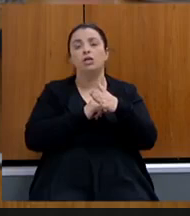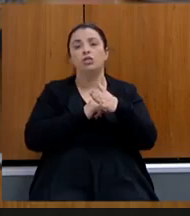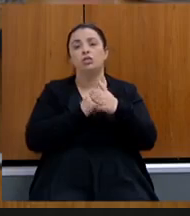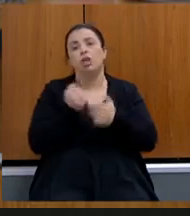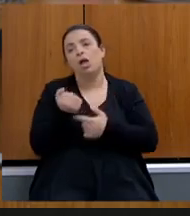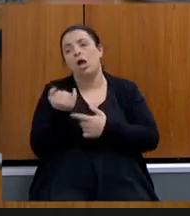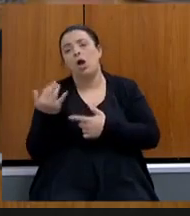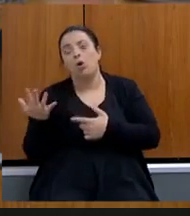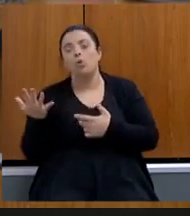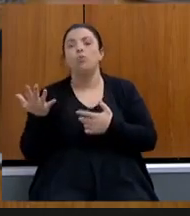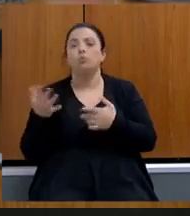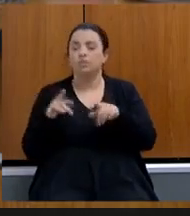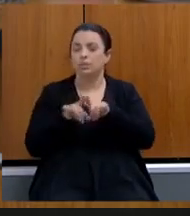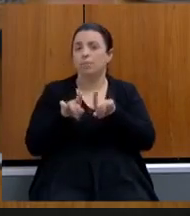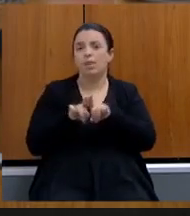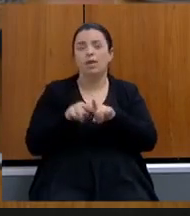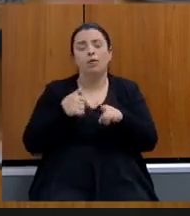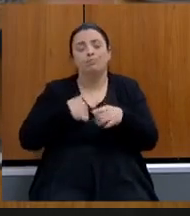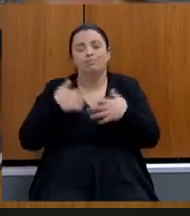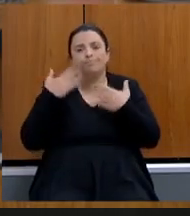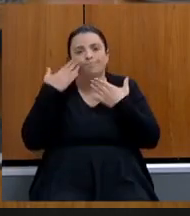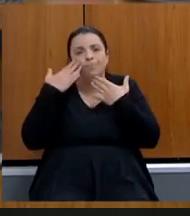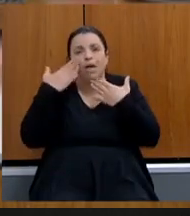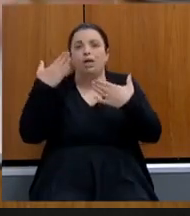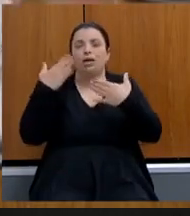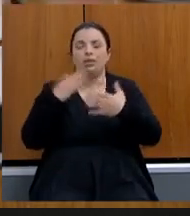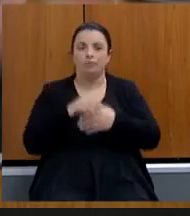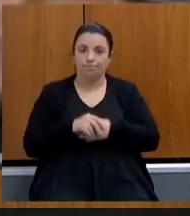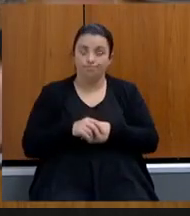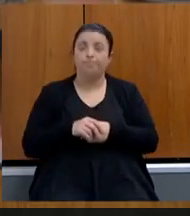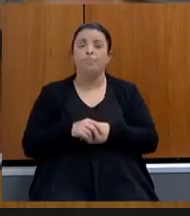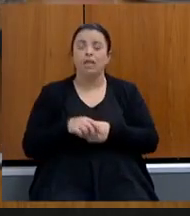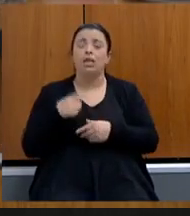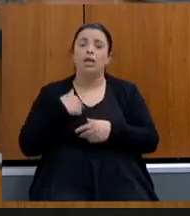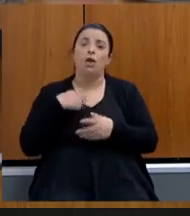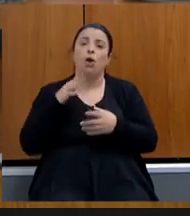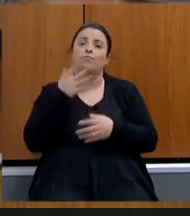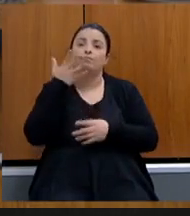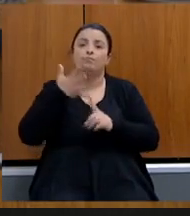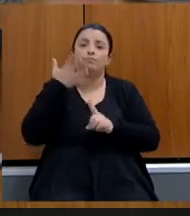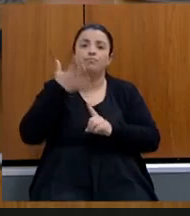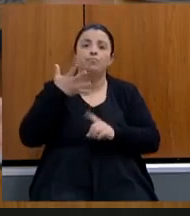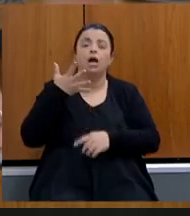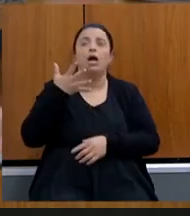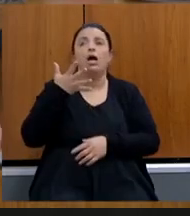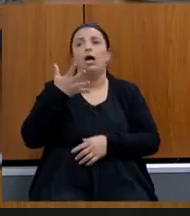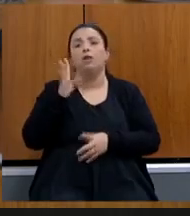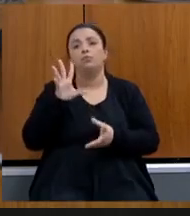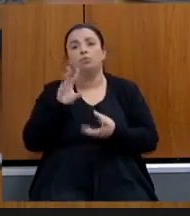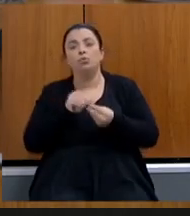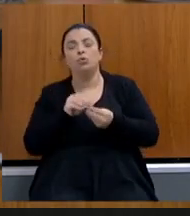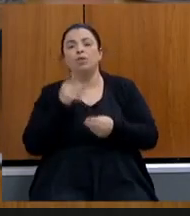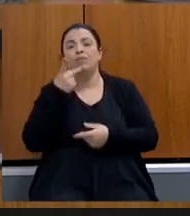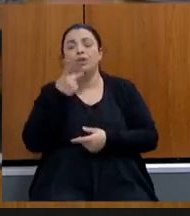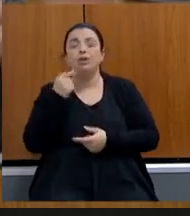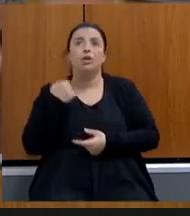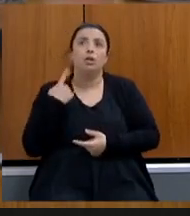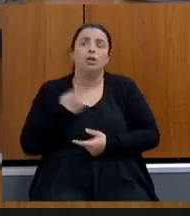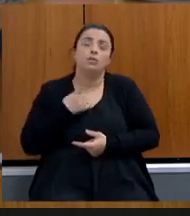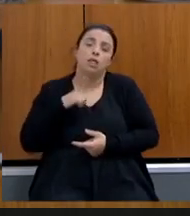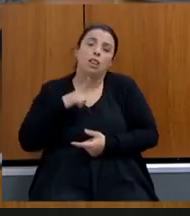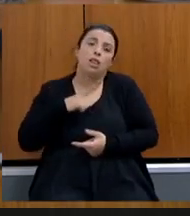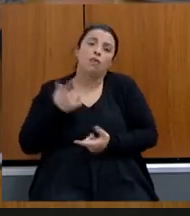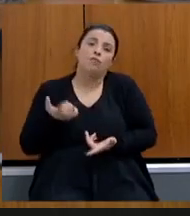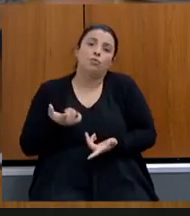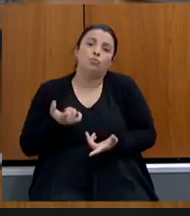alguns também eu queria fechar dizendo né trazendo que a gente teve esse cuidado de trazer